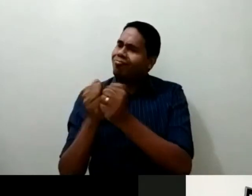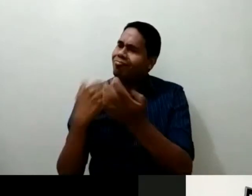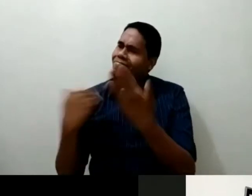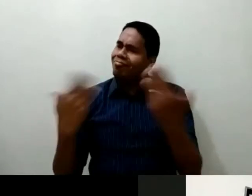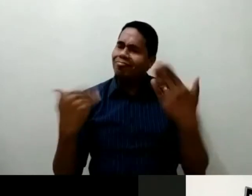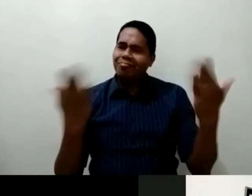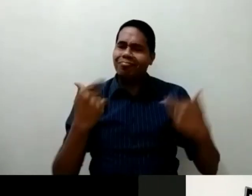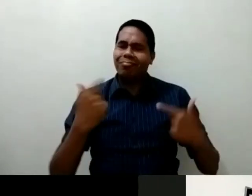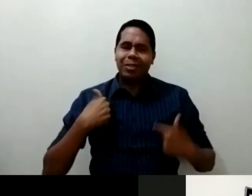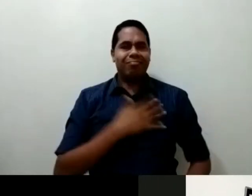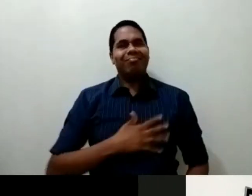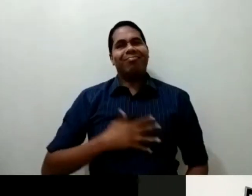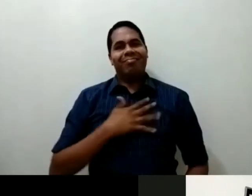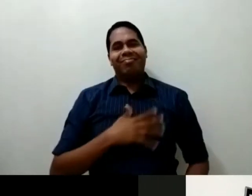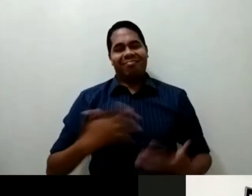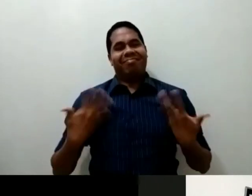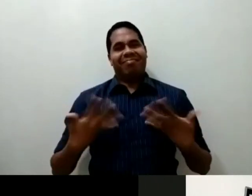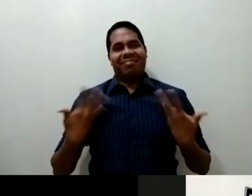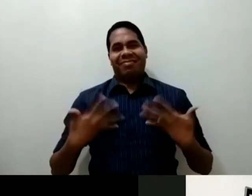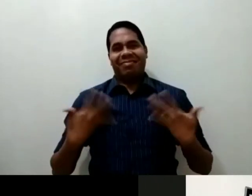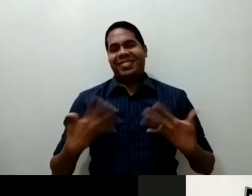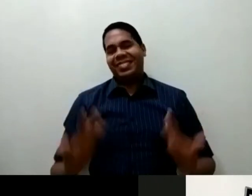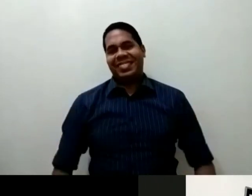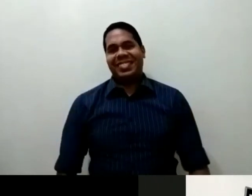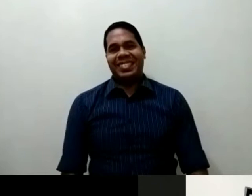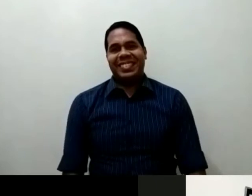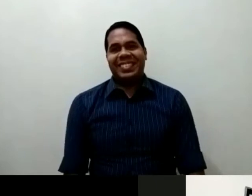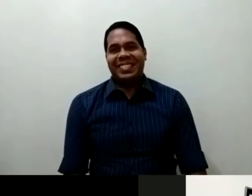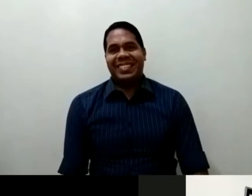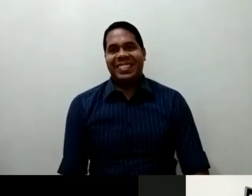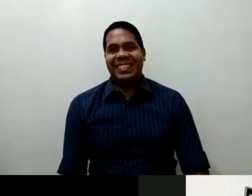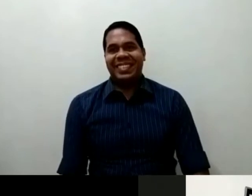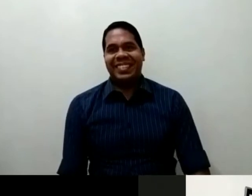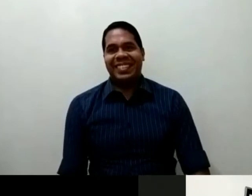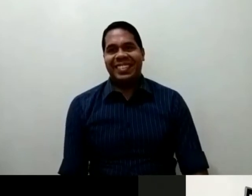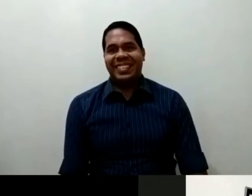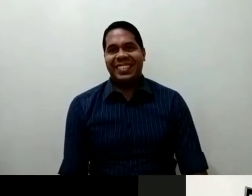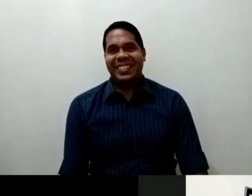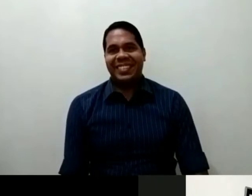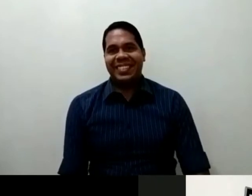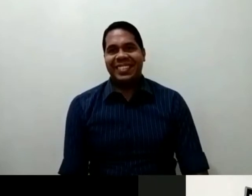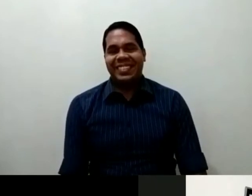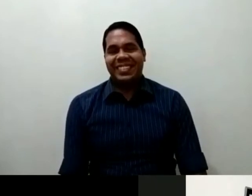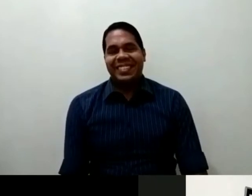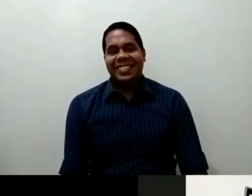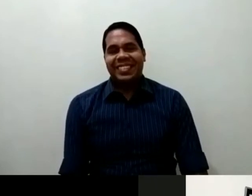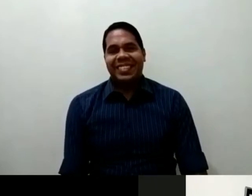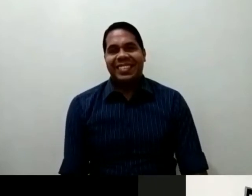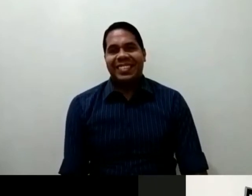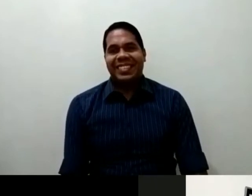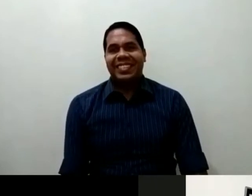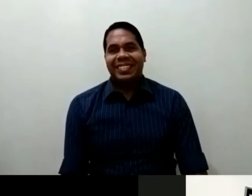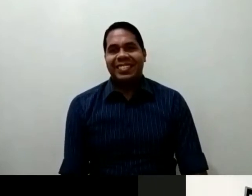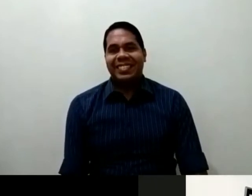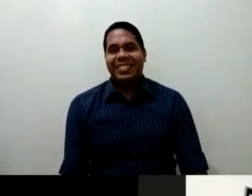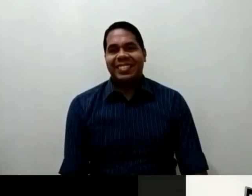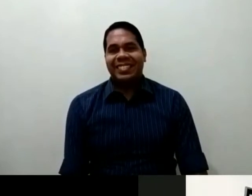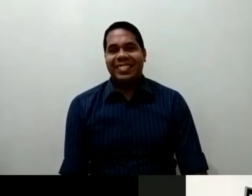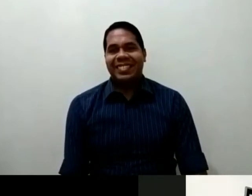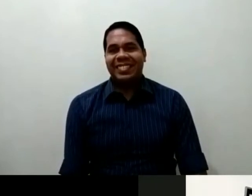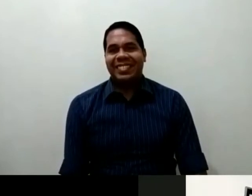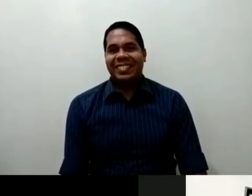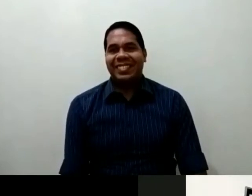mim. Fazer parte também de uma comunidade, isso me alegrou muito. Foi muito bom. Ah, que bom,